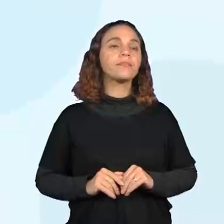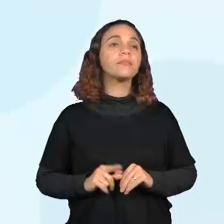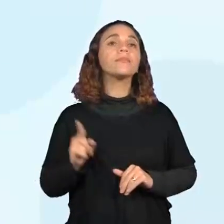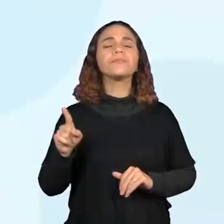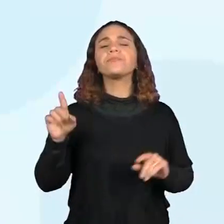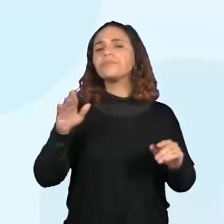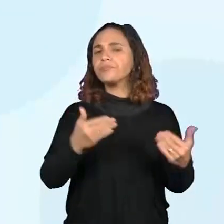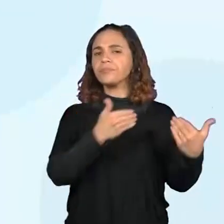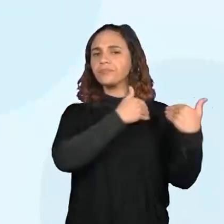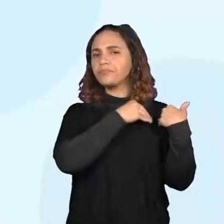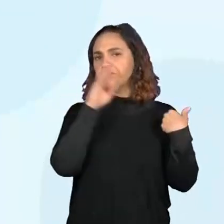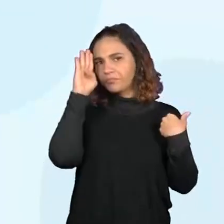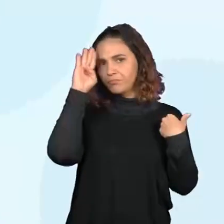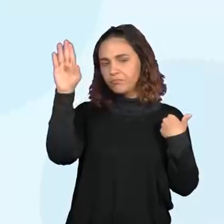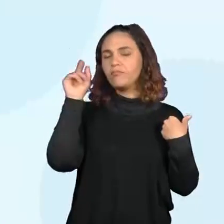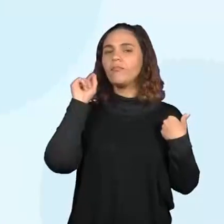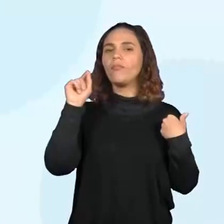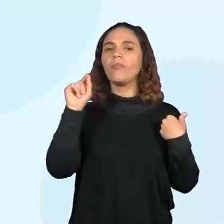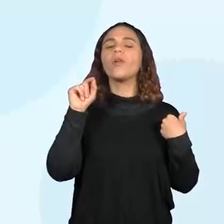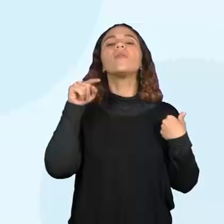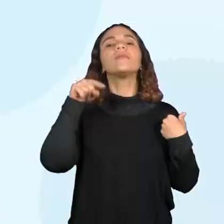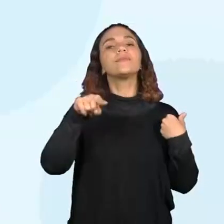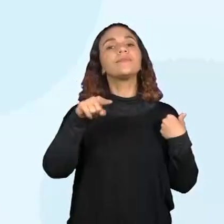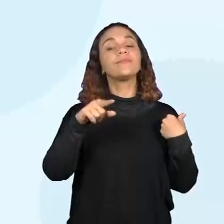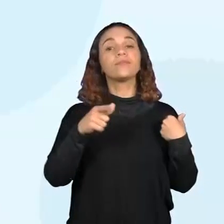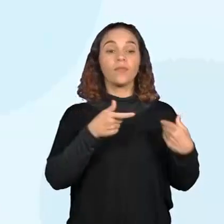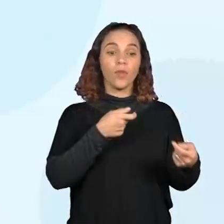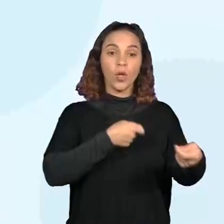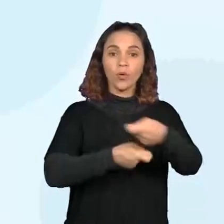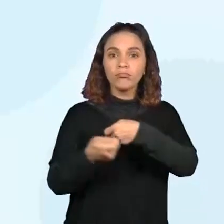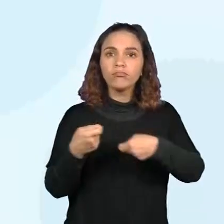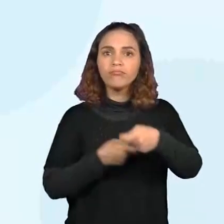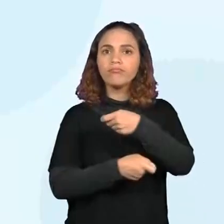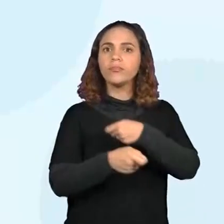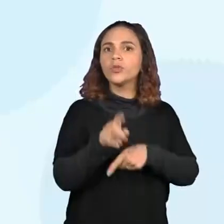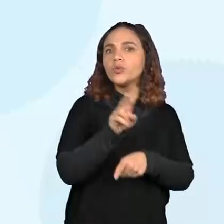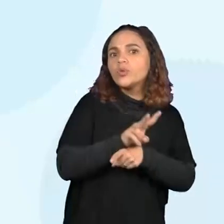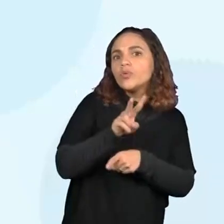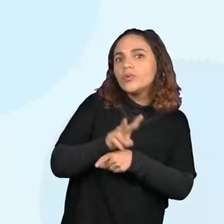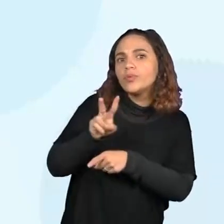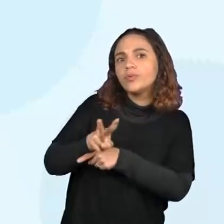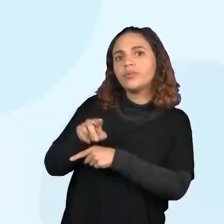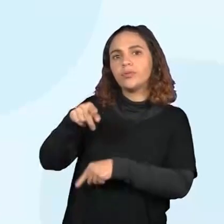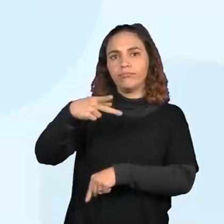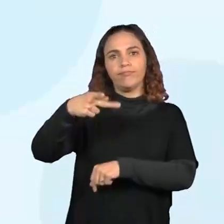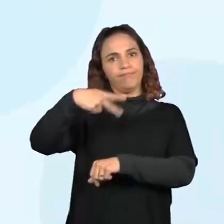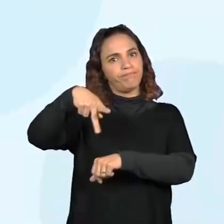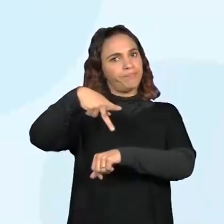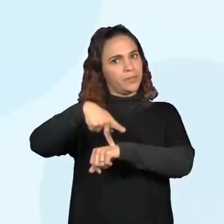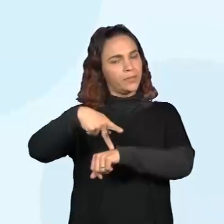principal função de governar o país, de tomar conta do país. E